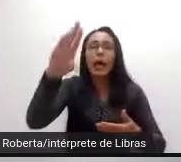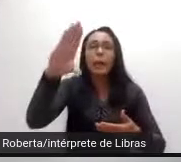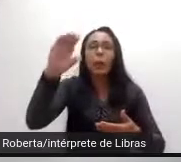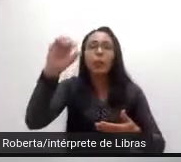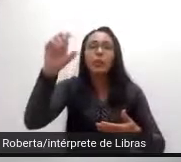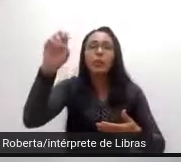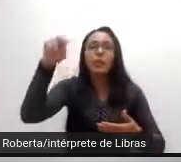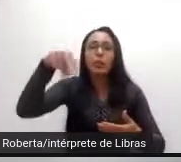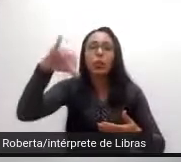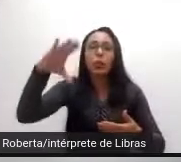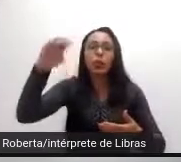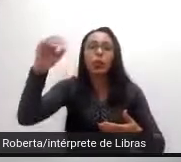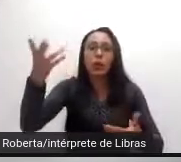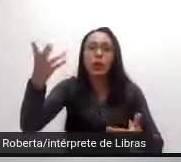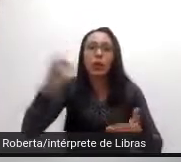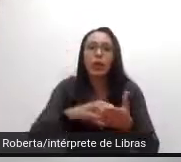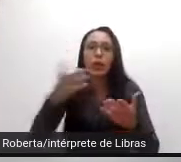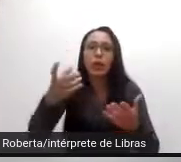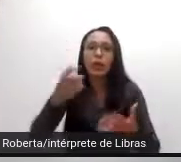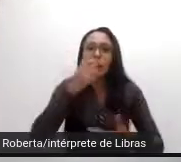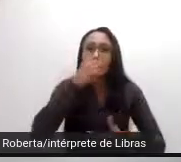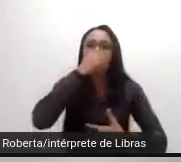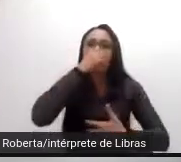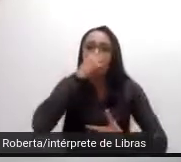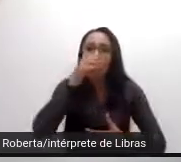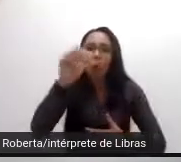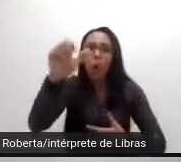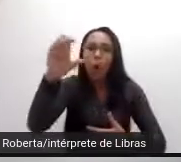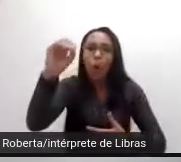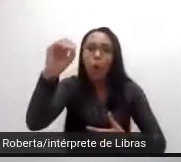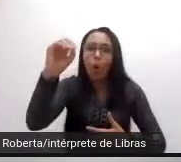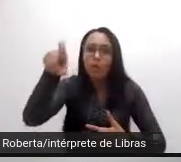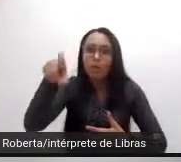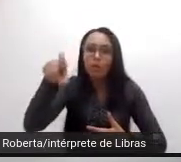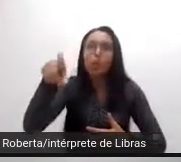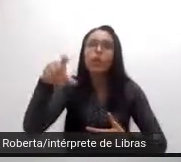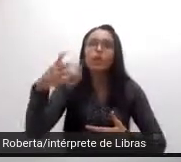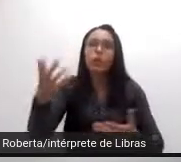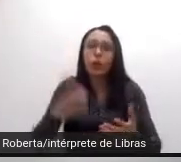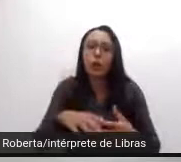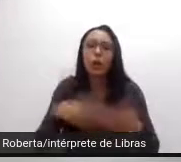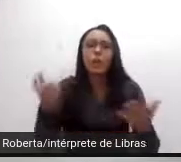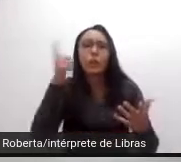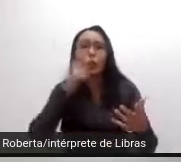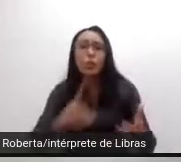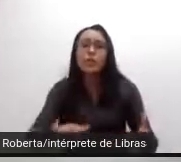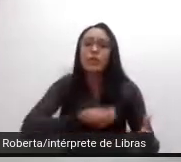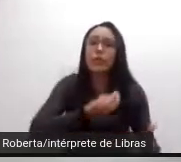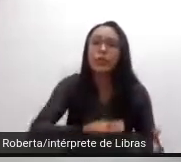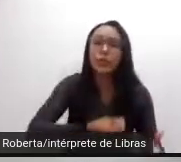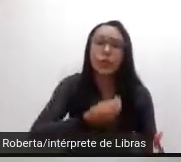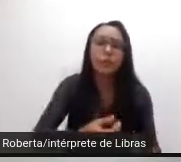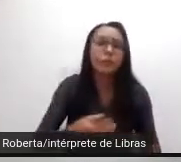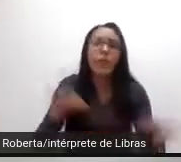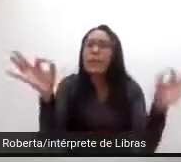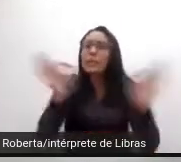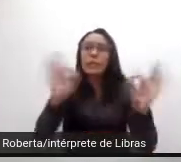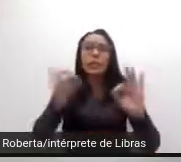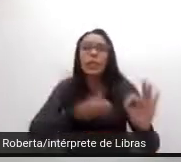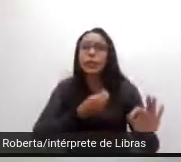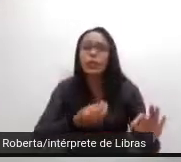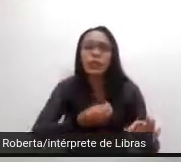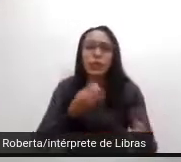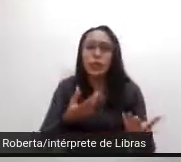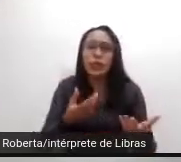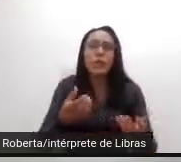nosso organismo ele precisa do oxigênio para que a gente consiga sobreviver. Ninguém sobrevive sem oxigênio.